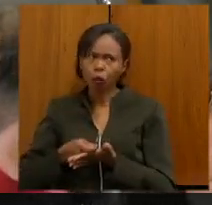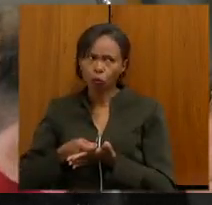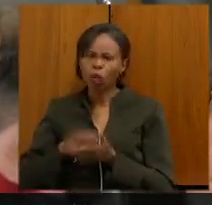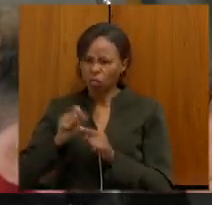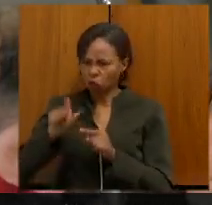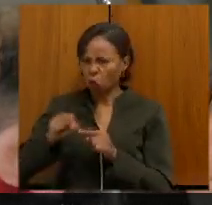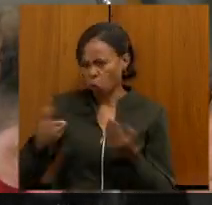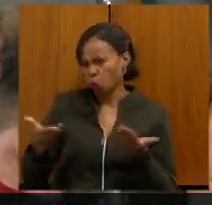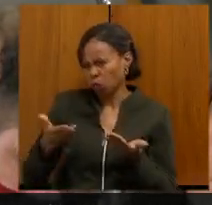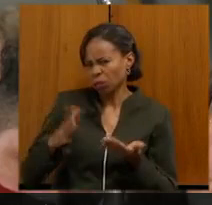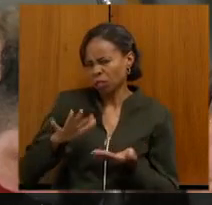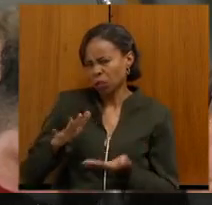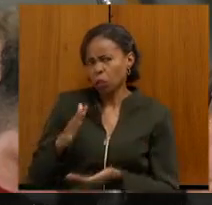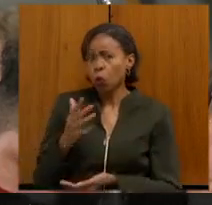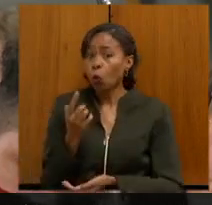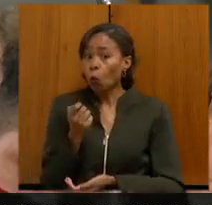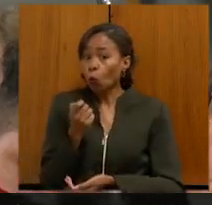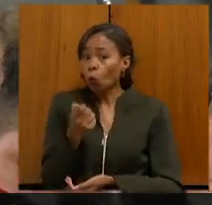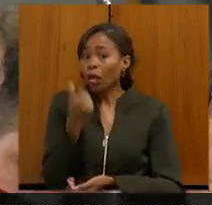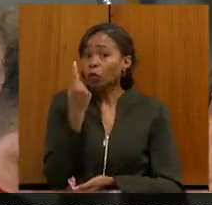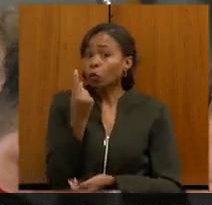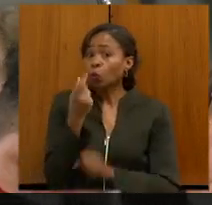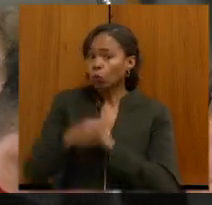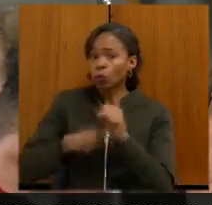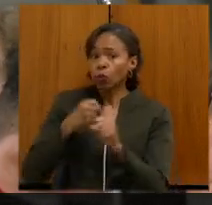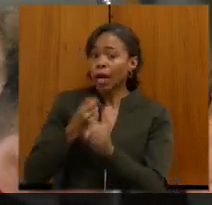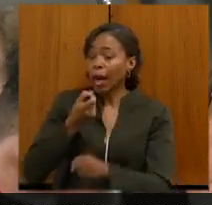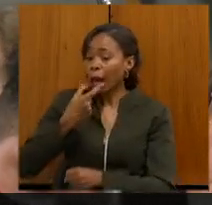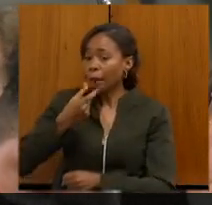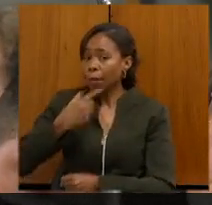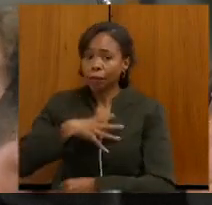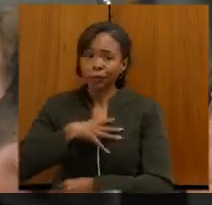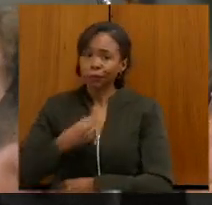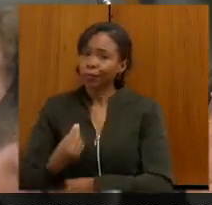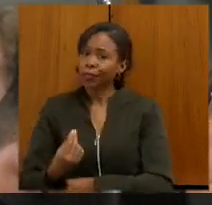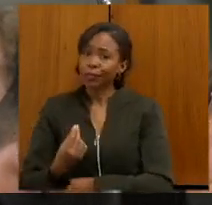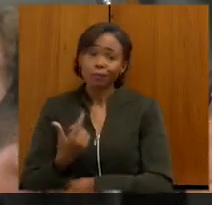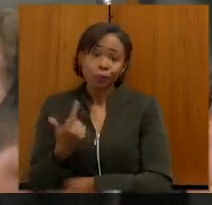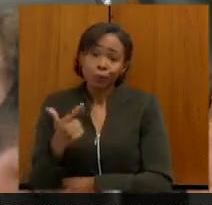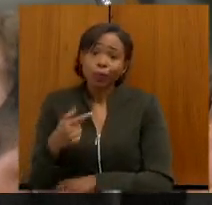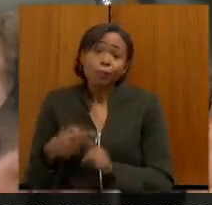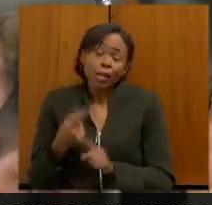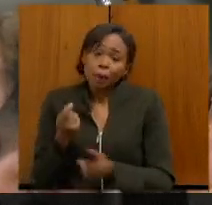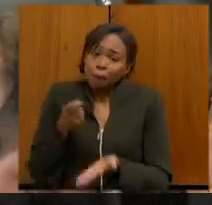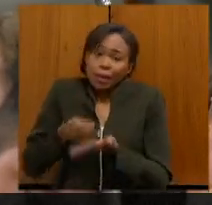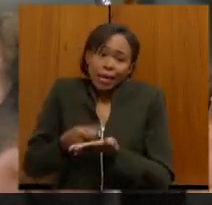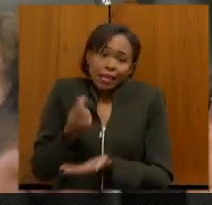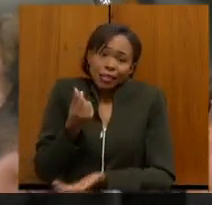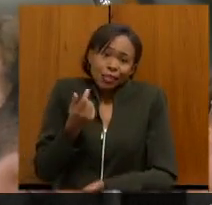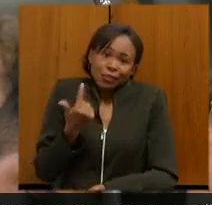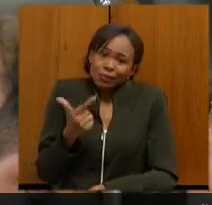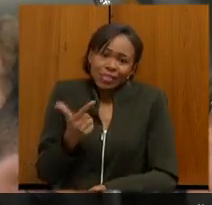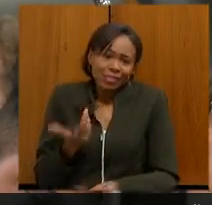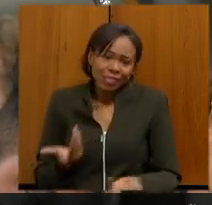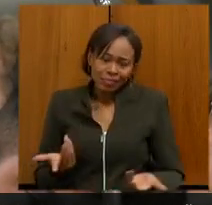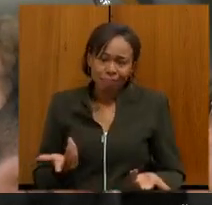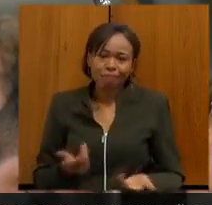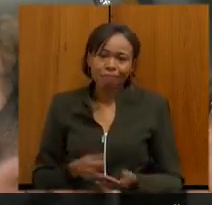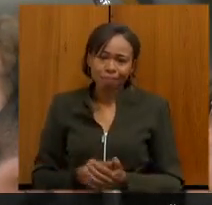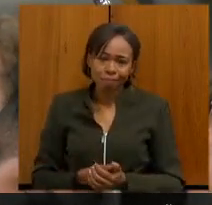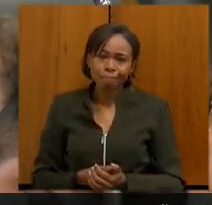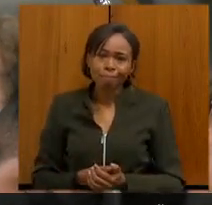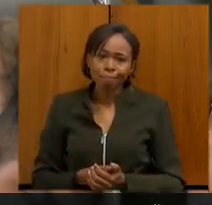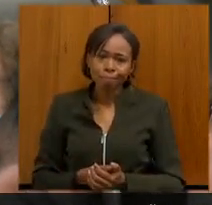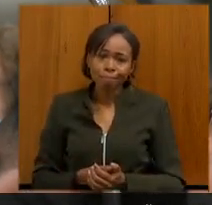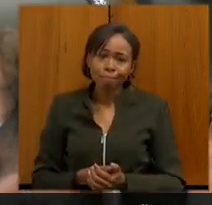meses já já tenho que quase um ano que ele não toma remédio porque eu não tenho condições de comprar E aí o que